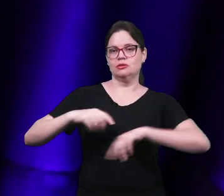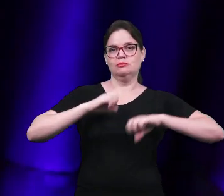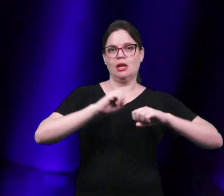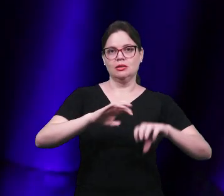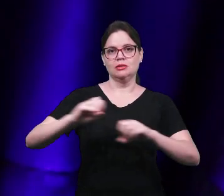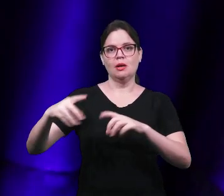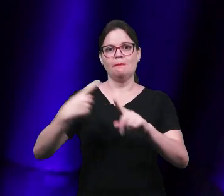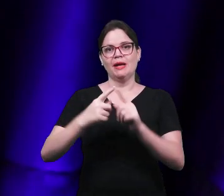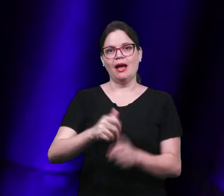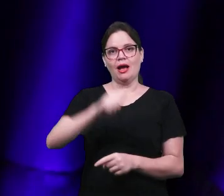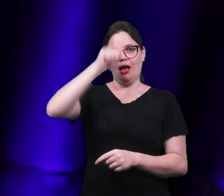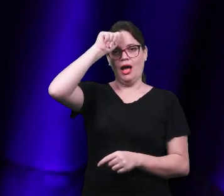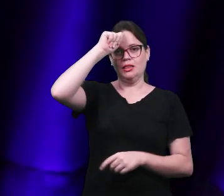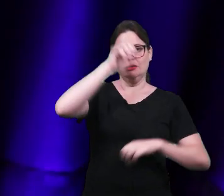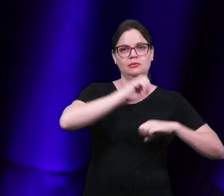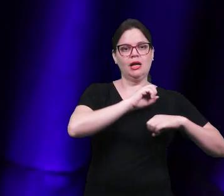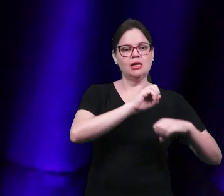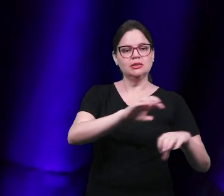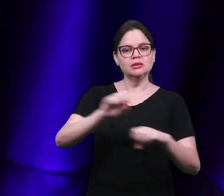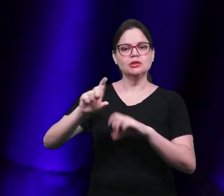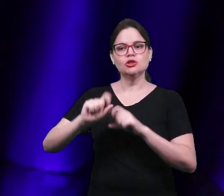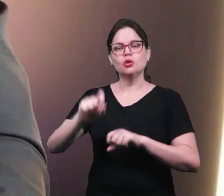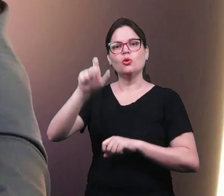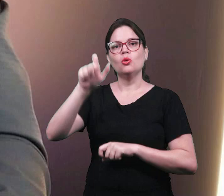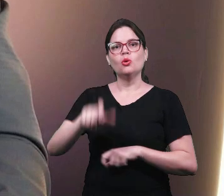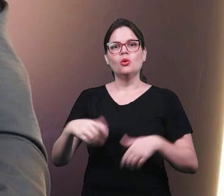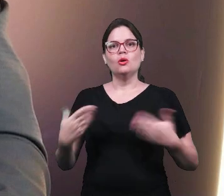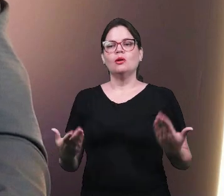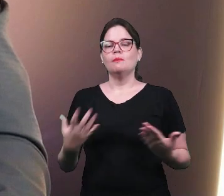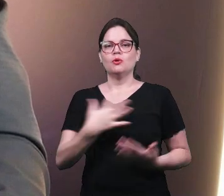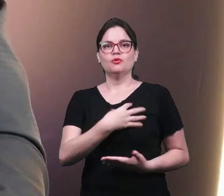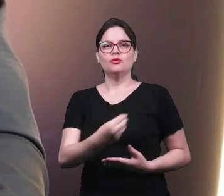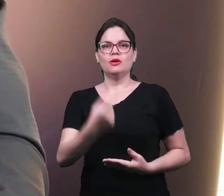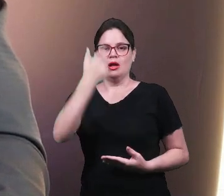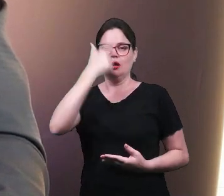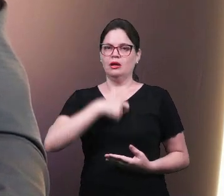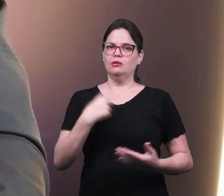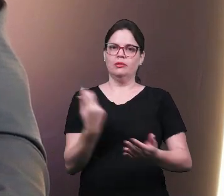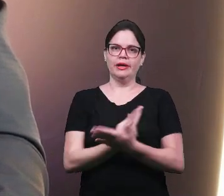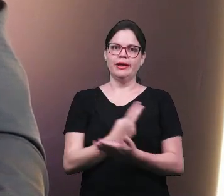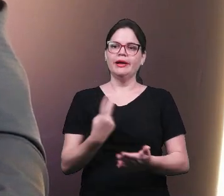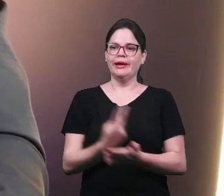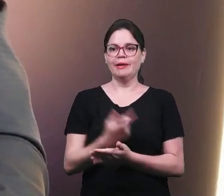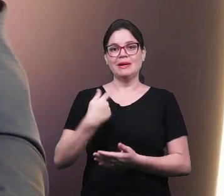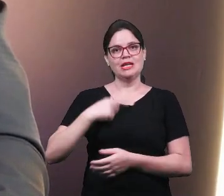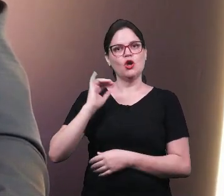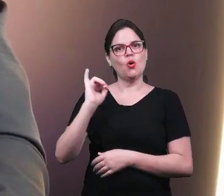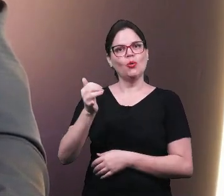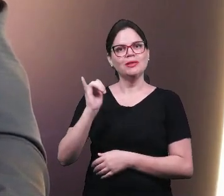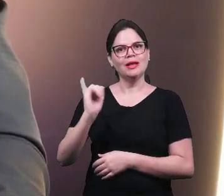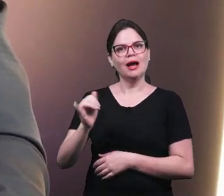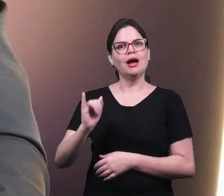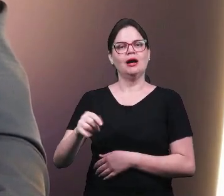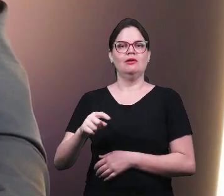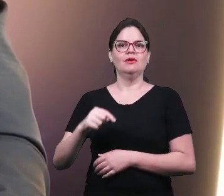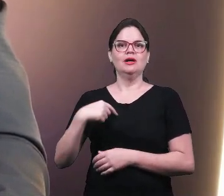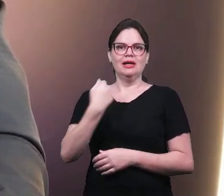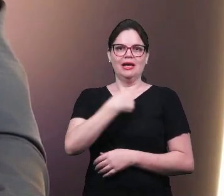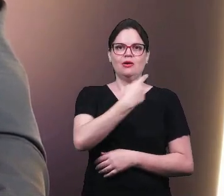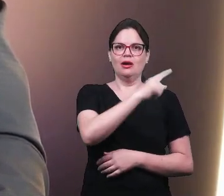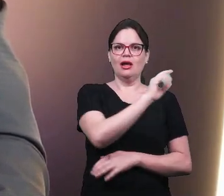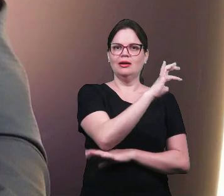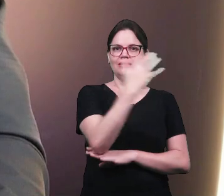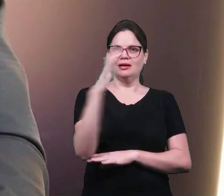para o filho que ele errou, que ele foi feito à imagem e semelhança de Deus, que Deus passeava no jardim, mas que ele desobedeceu, mas